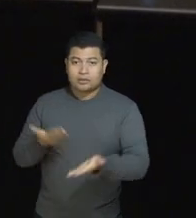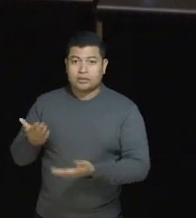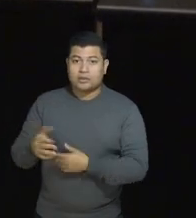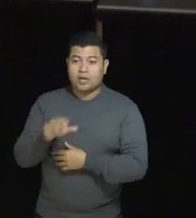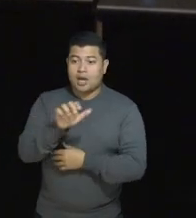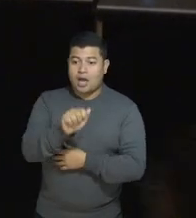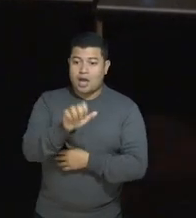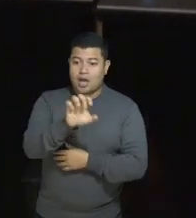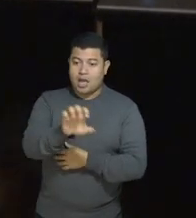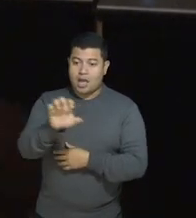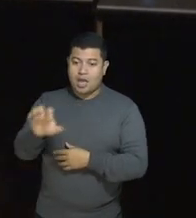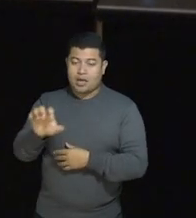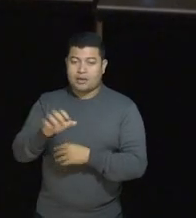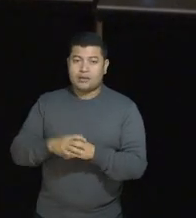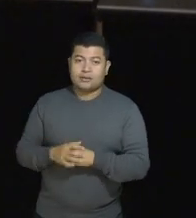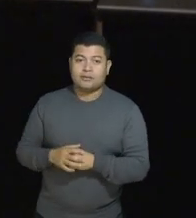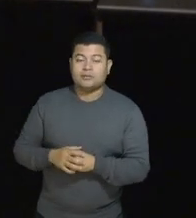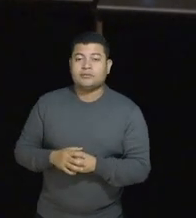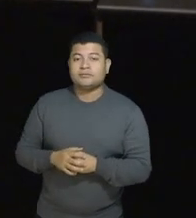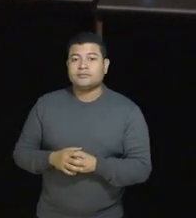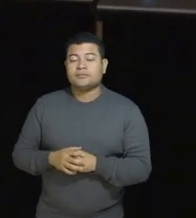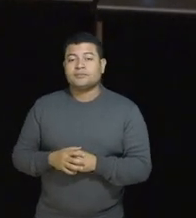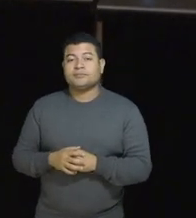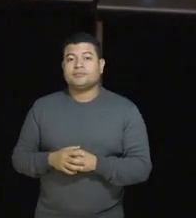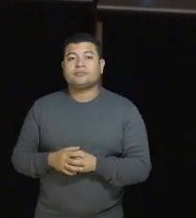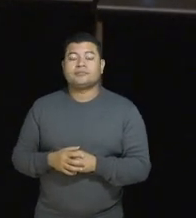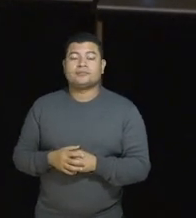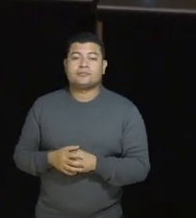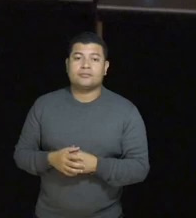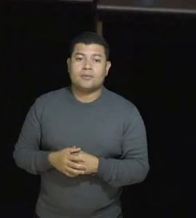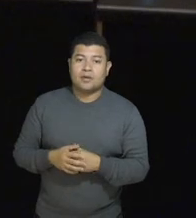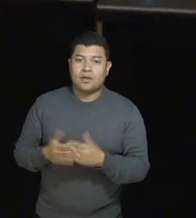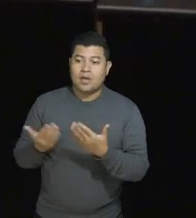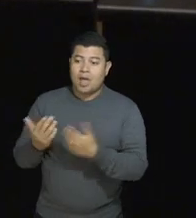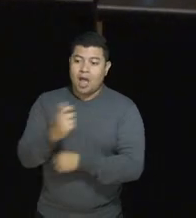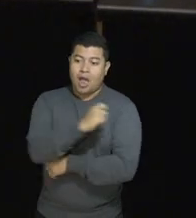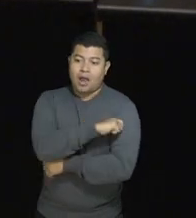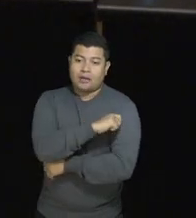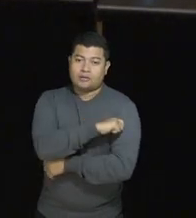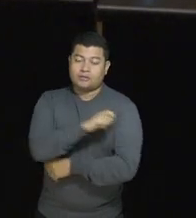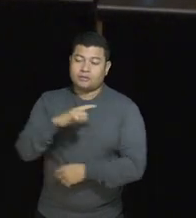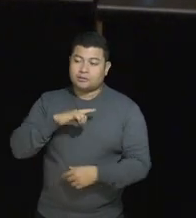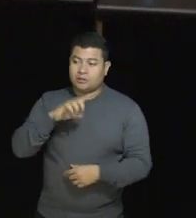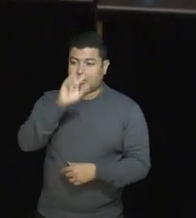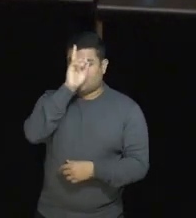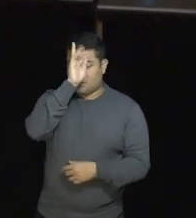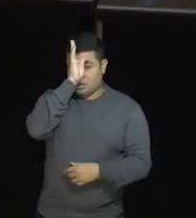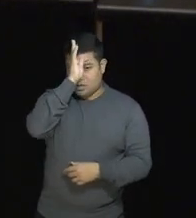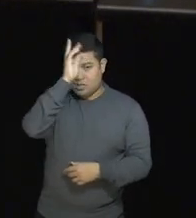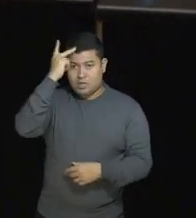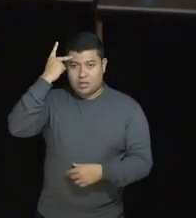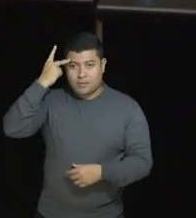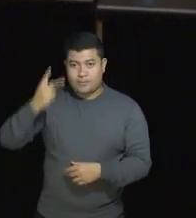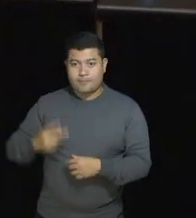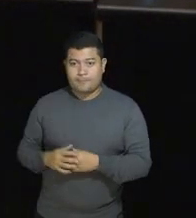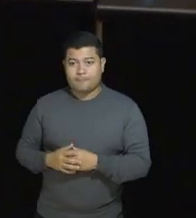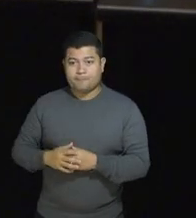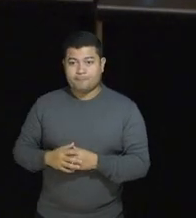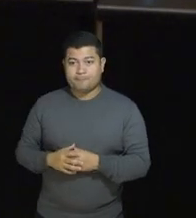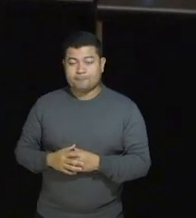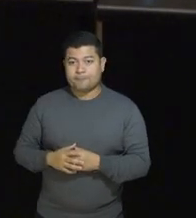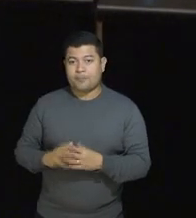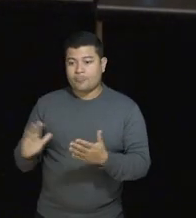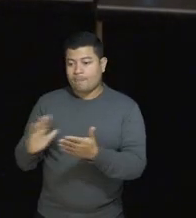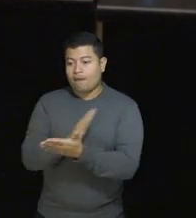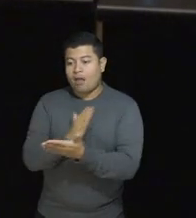de atendimento educacional especializado para os alunos com TDAH. Em alguns municípios, a